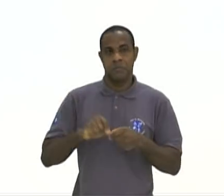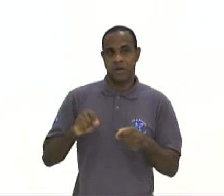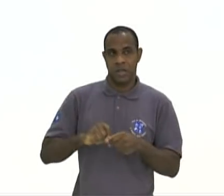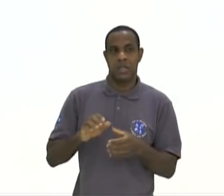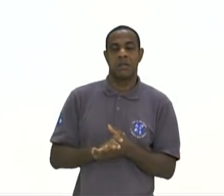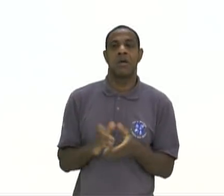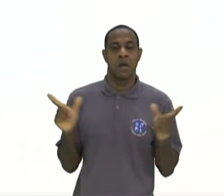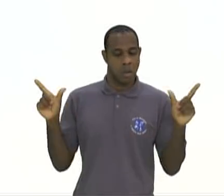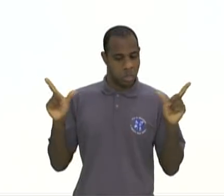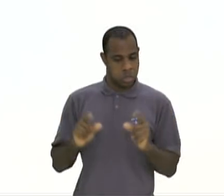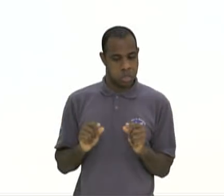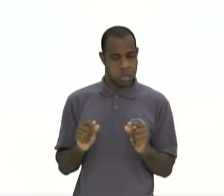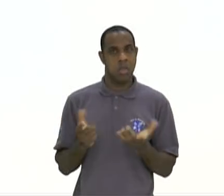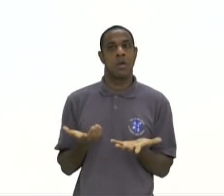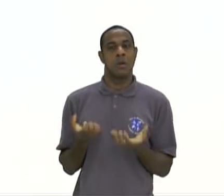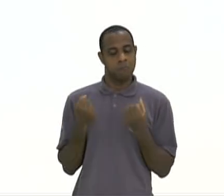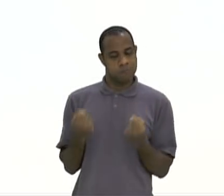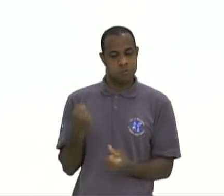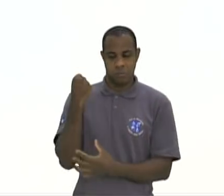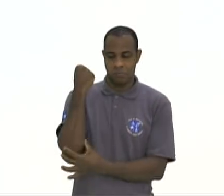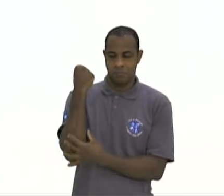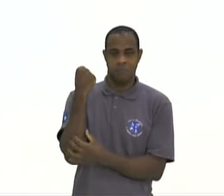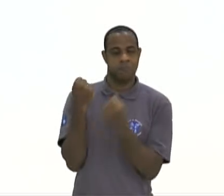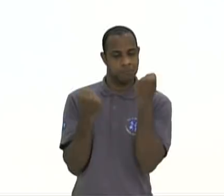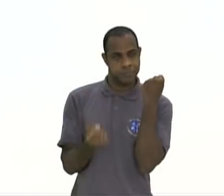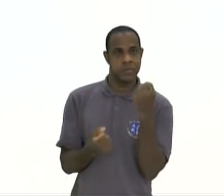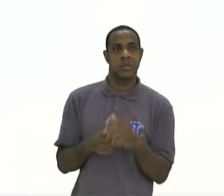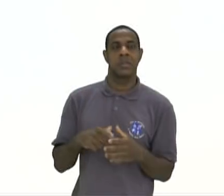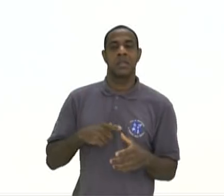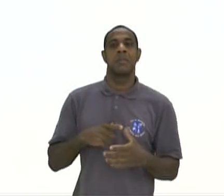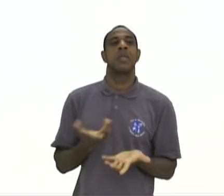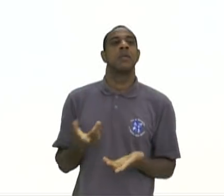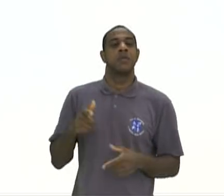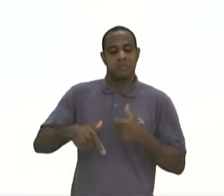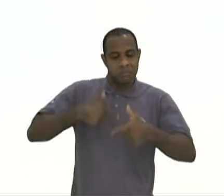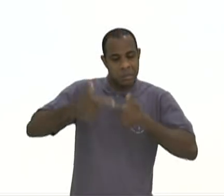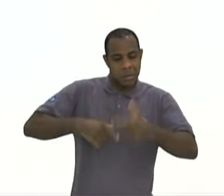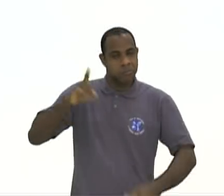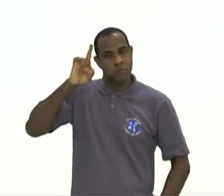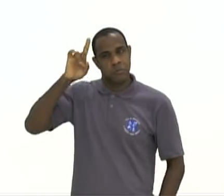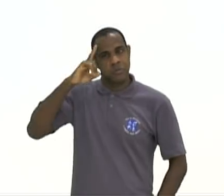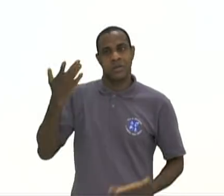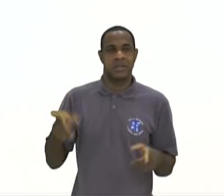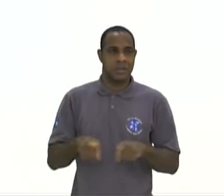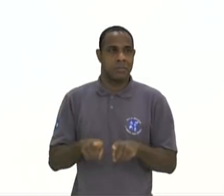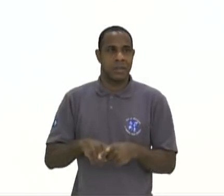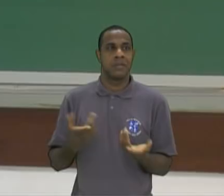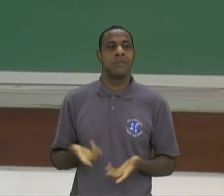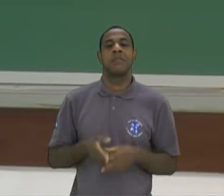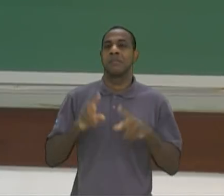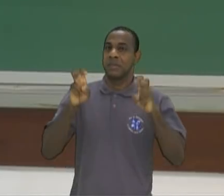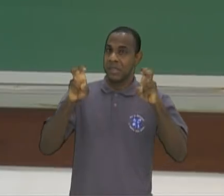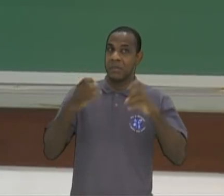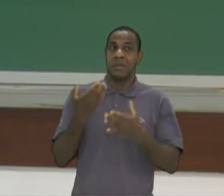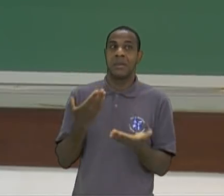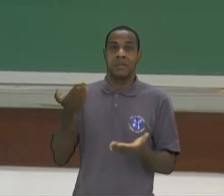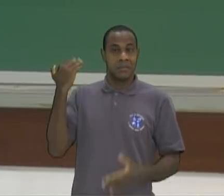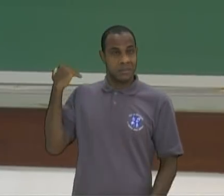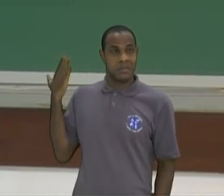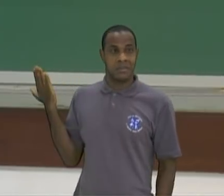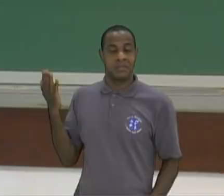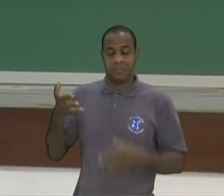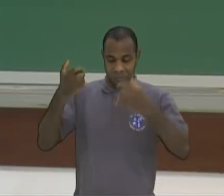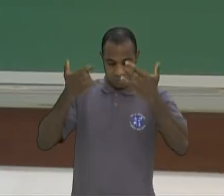sobrecarga nas articulações durante movimentos simples da rotina diária. Isso aí foi o tema da nossa aula anterior. Na aula anterior nós